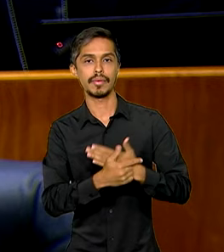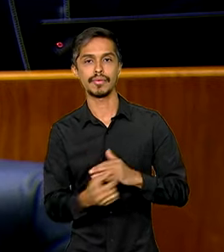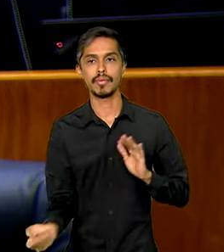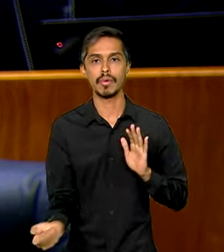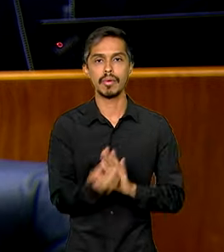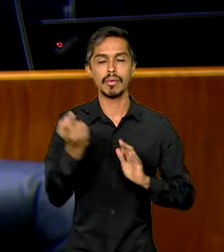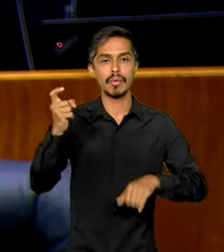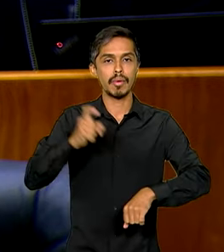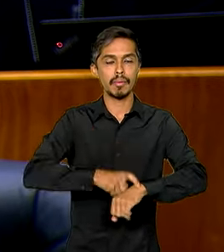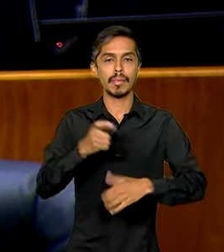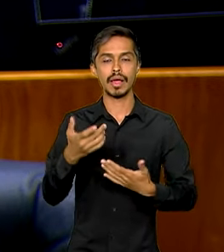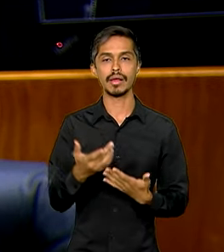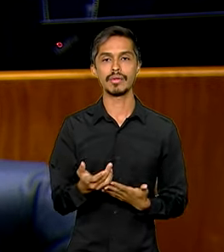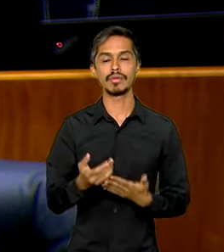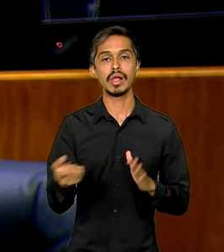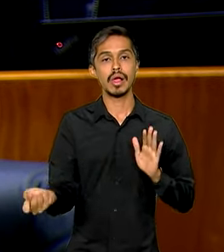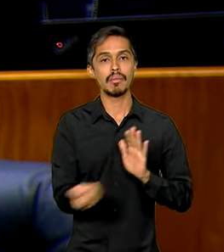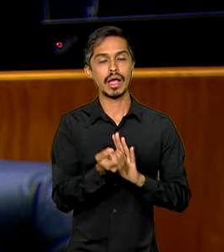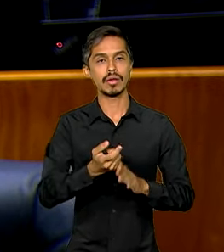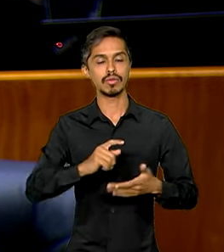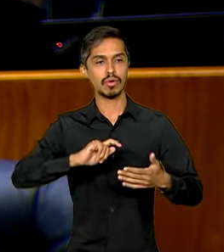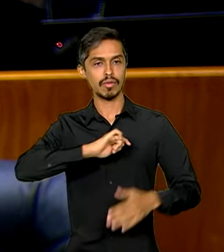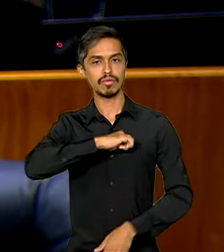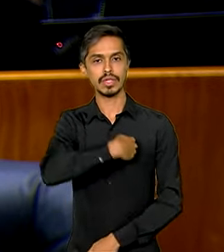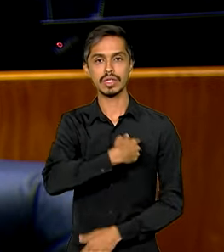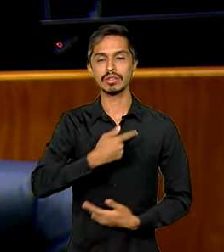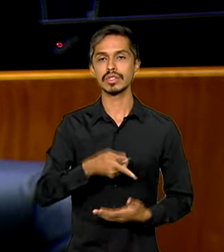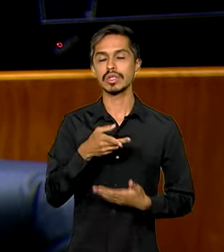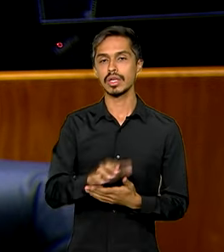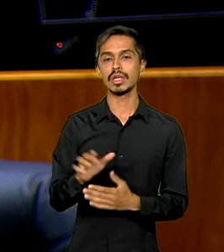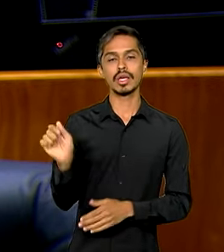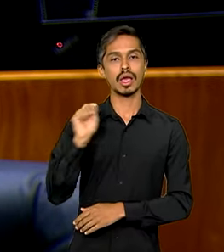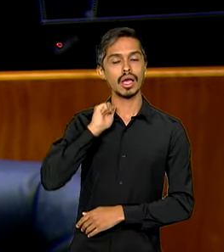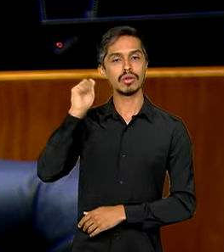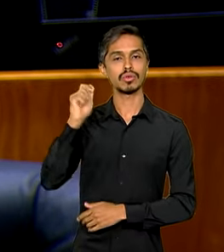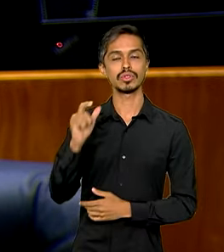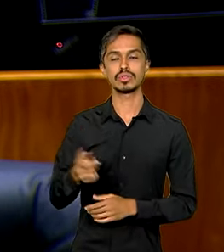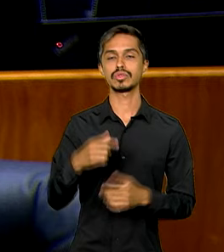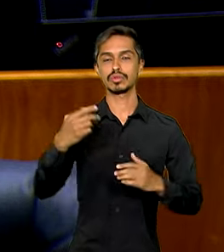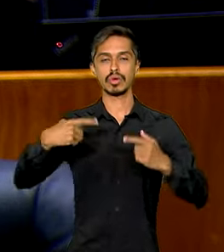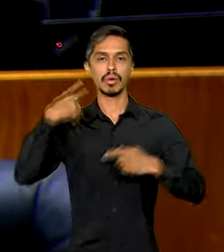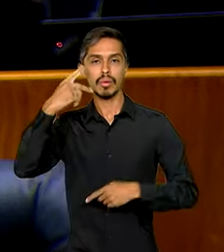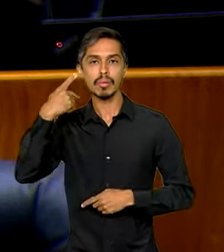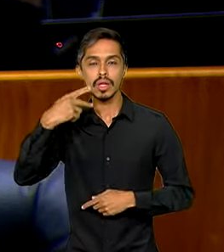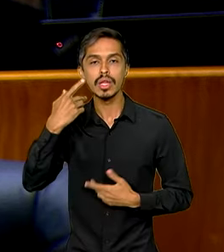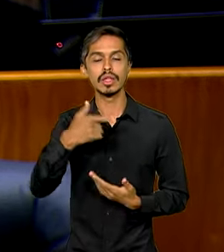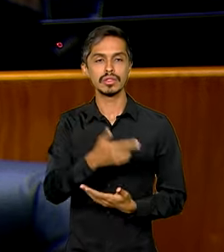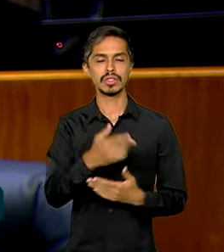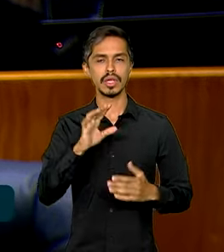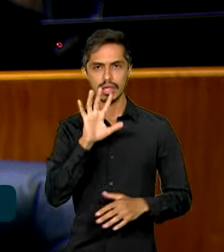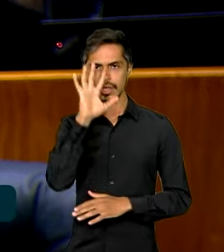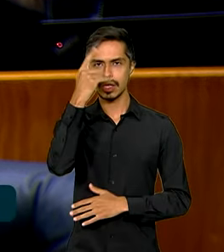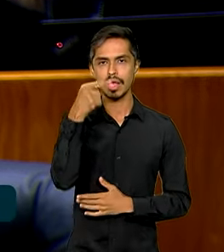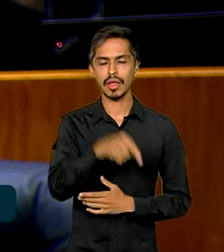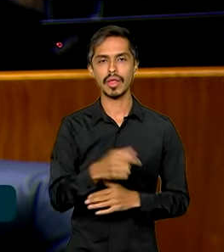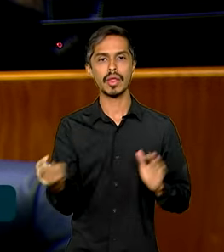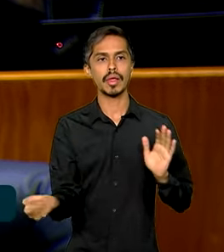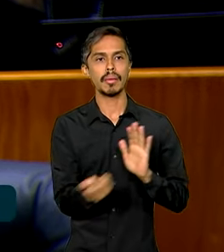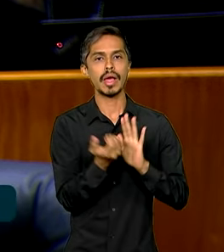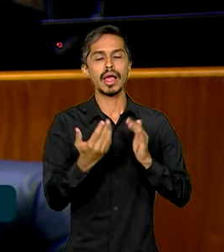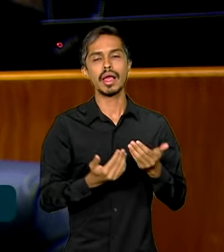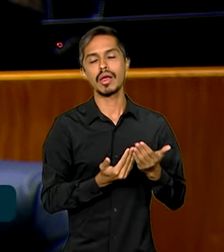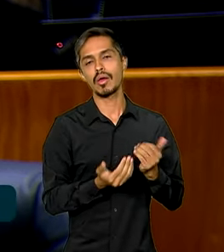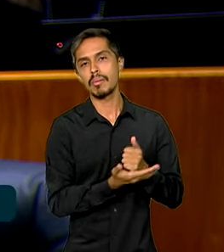fiscal aprovado em agosto passado pelo Parlamento cria as bases necessárias para que o Brasil